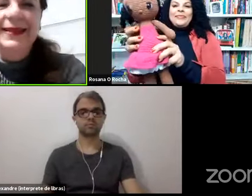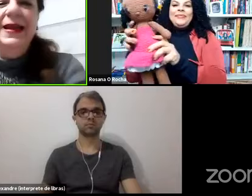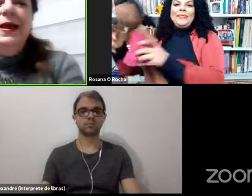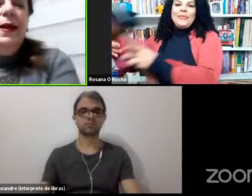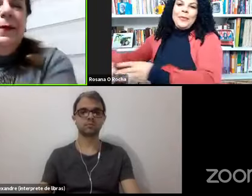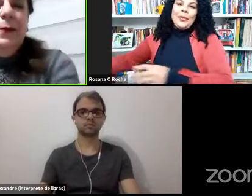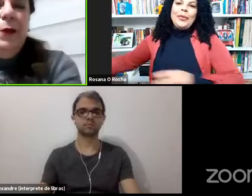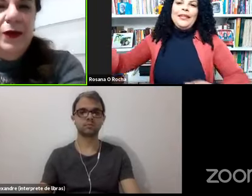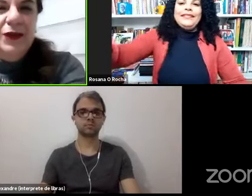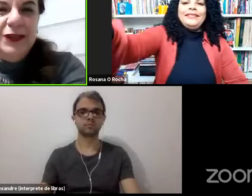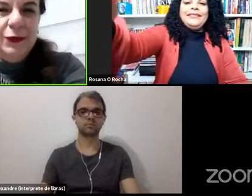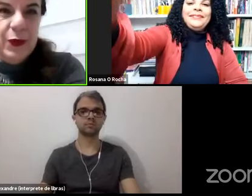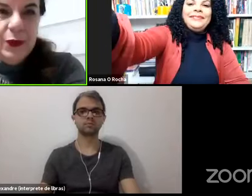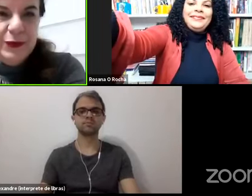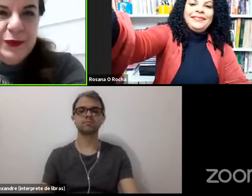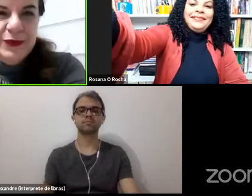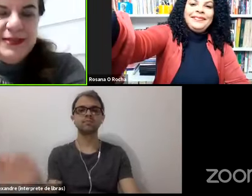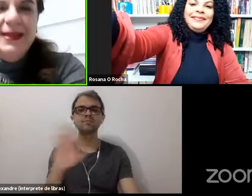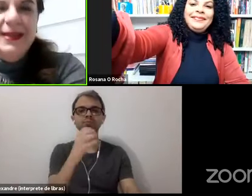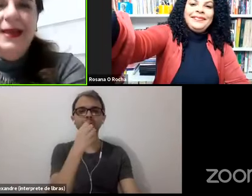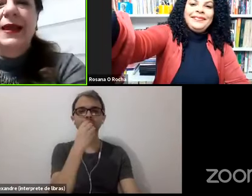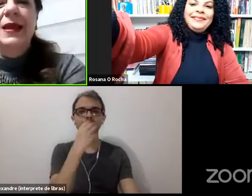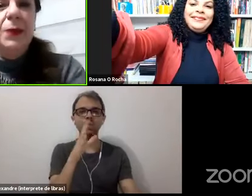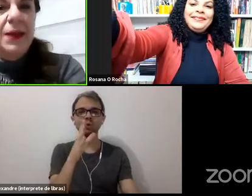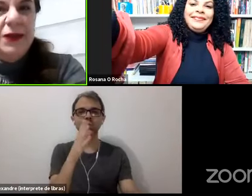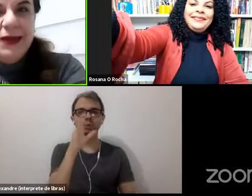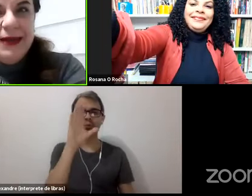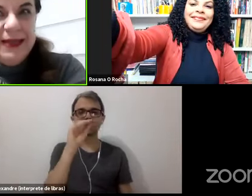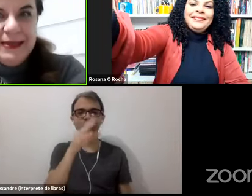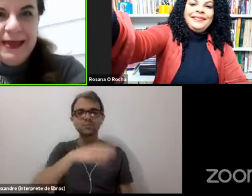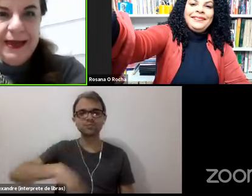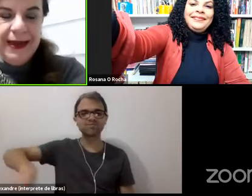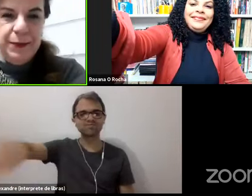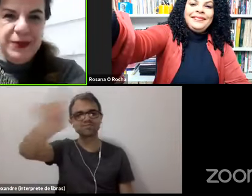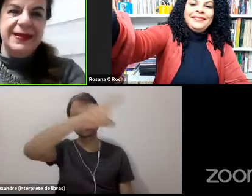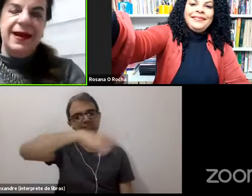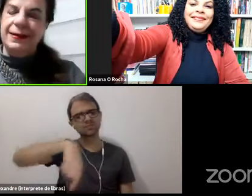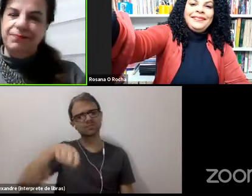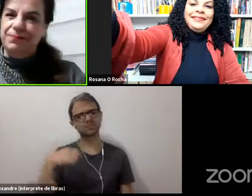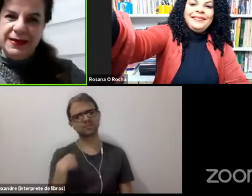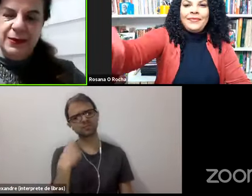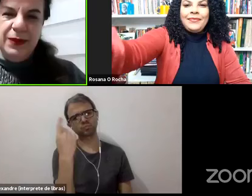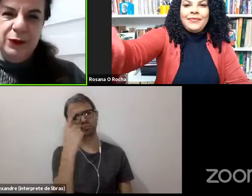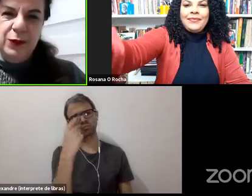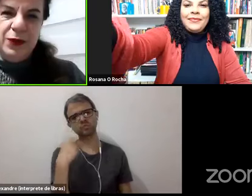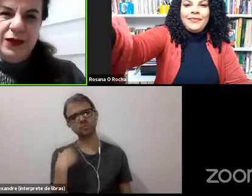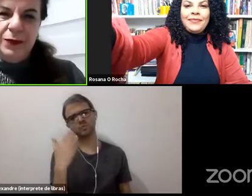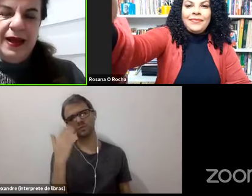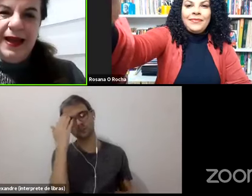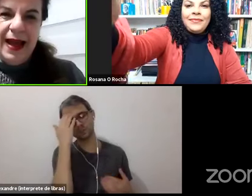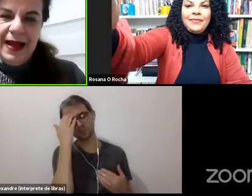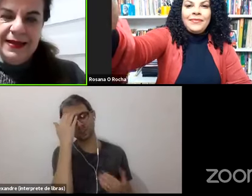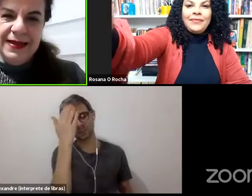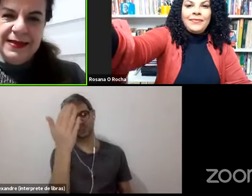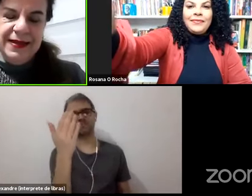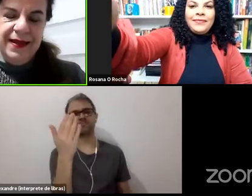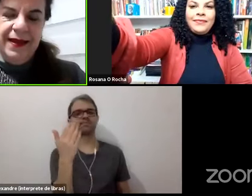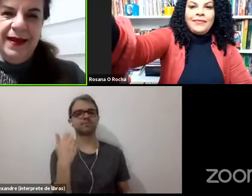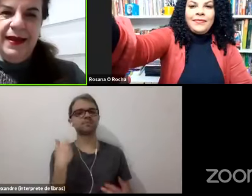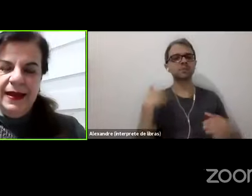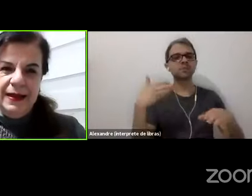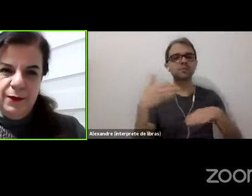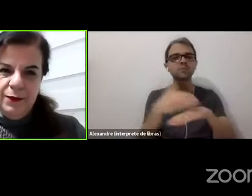Obrigada. Boa noite a todos. Queria primeiramente agradecer, né, por estar participando do projeto